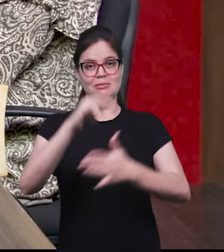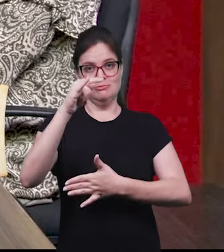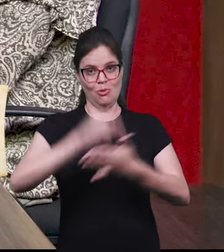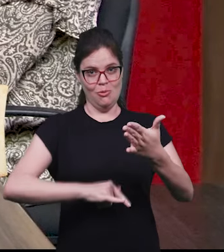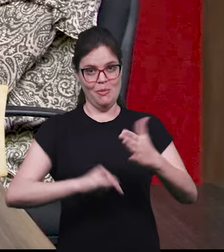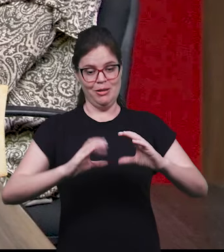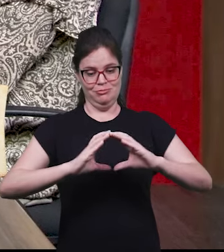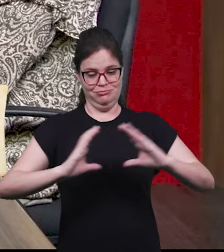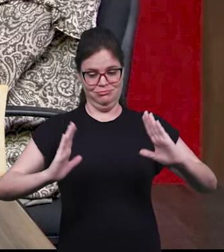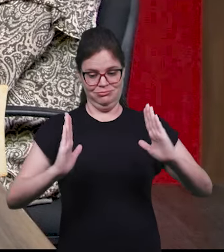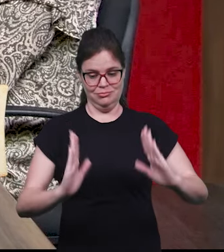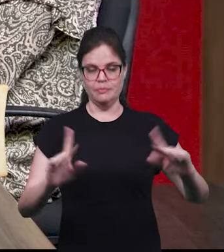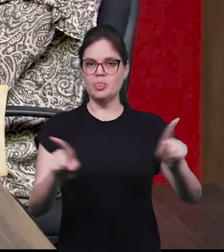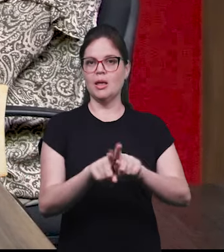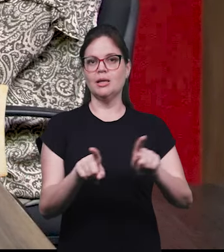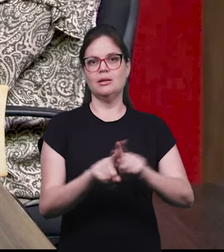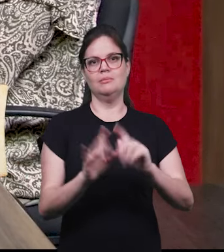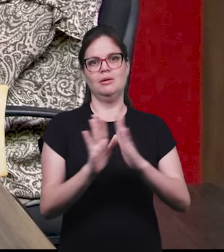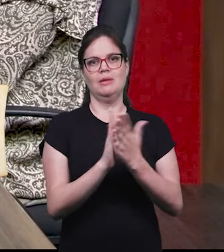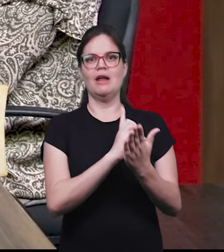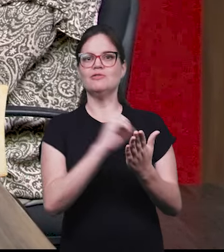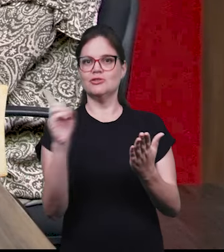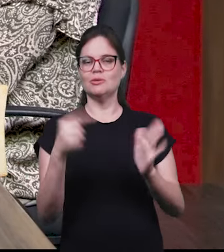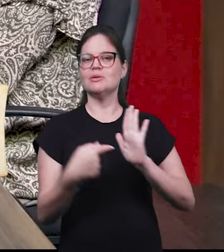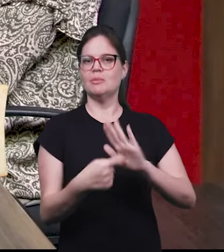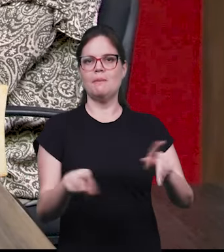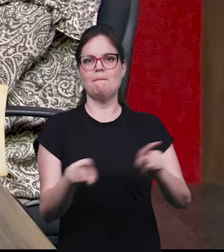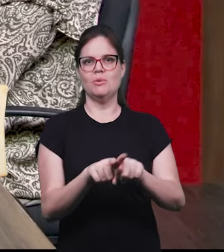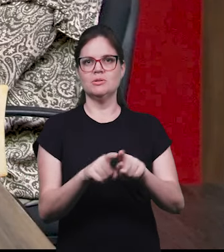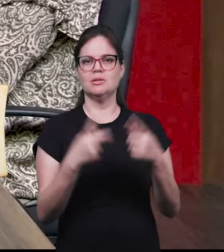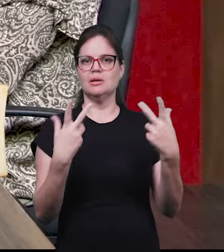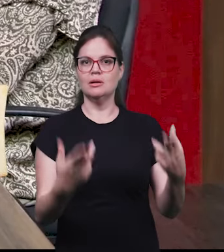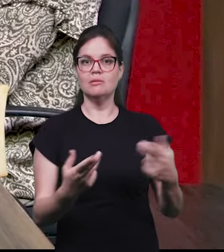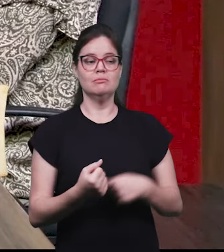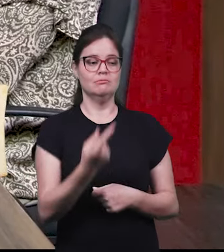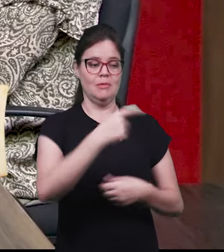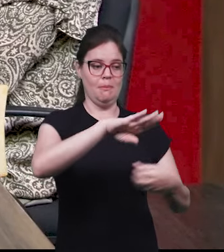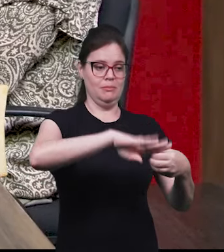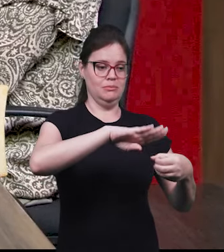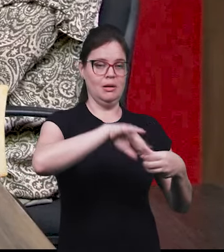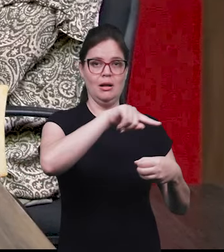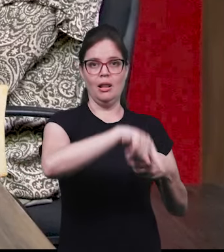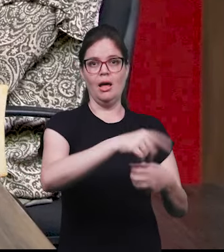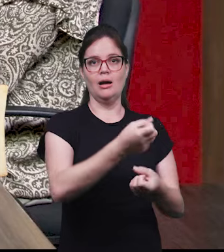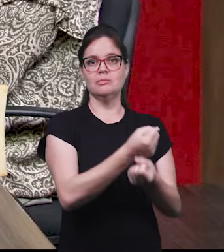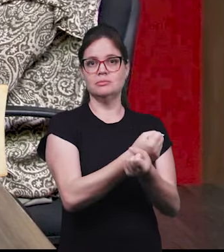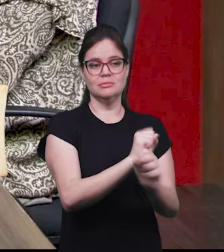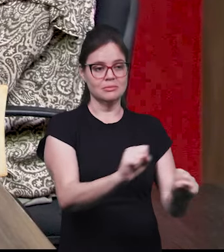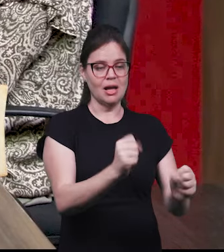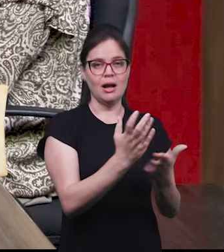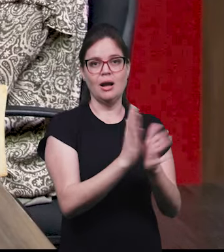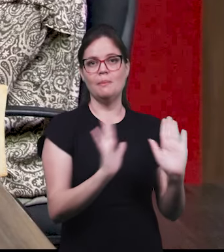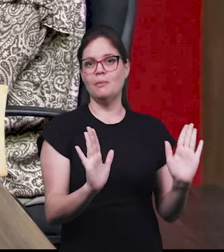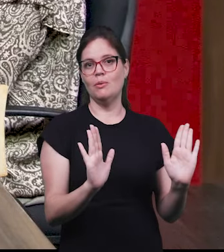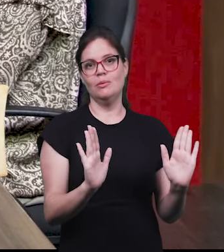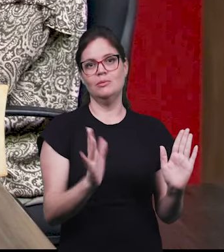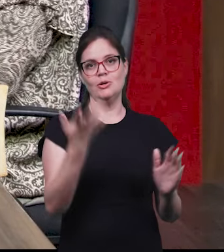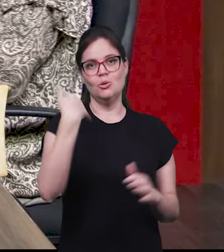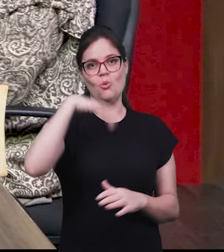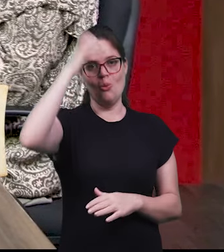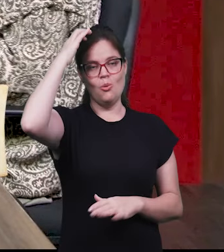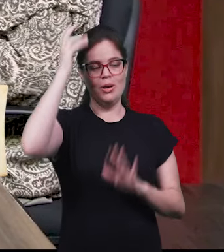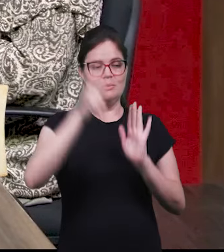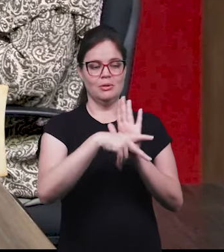Bíblia. Naquela noite caiu o reino dos babilônios. E